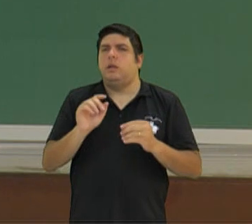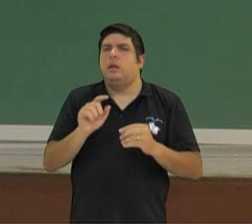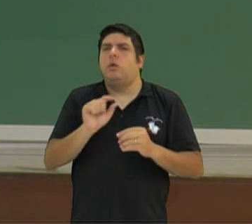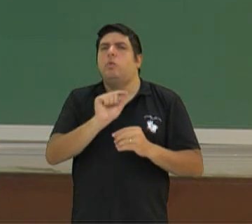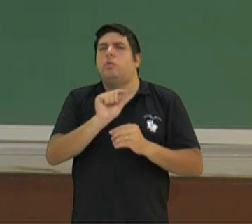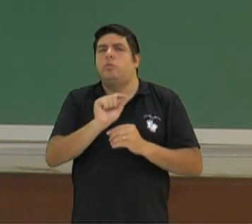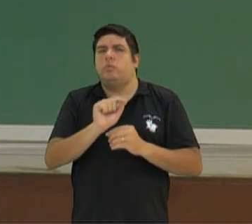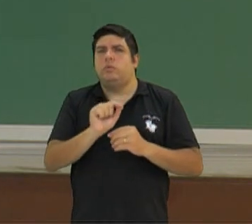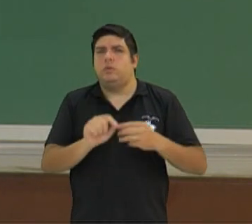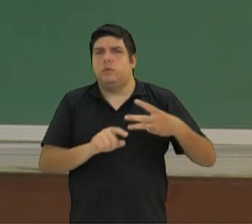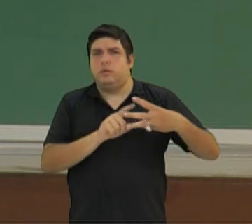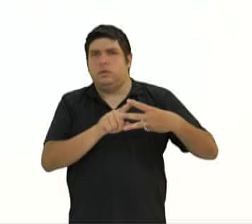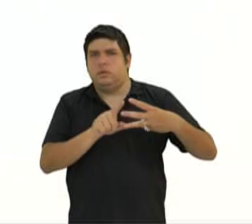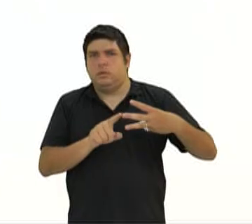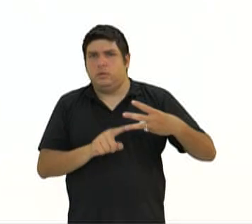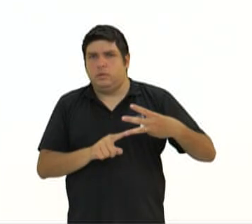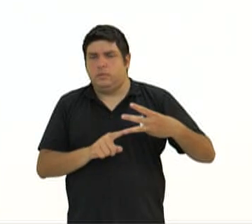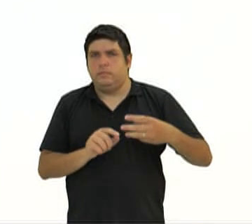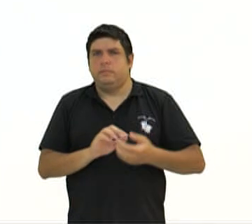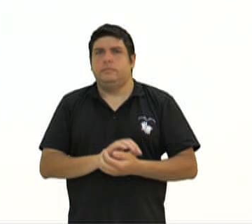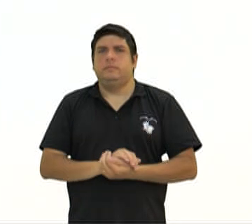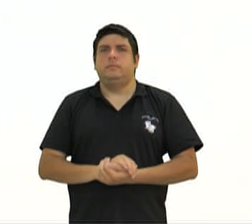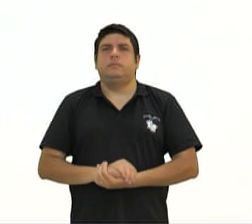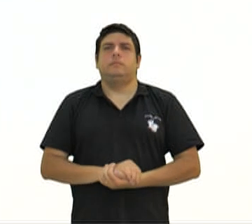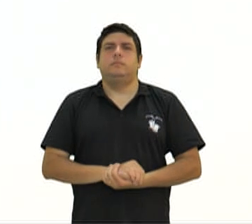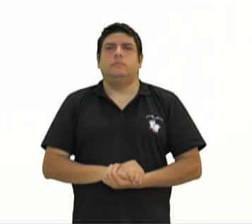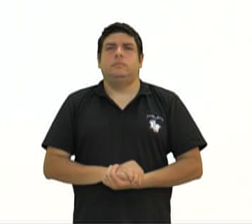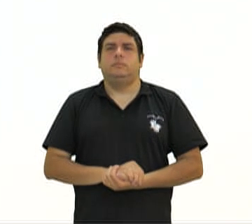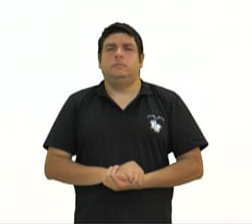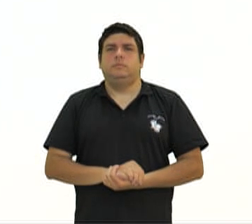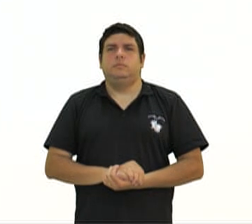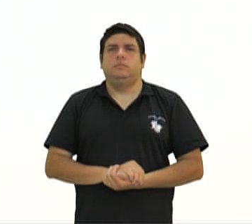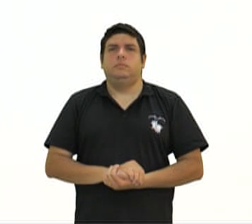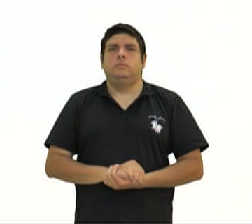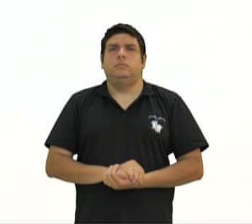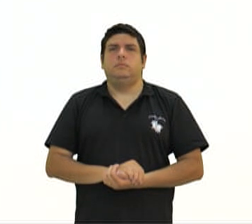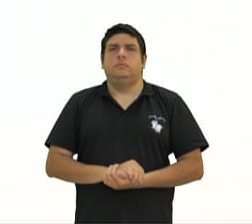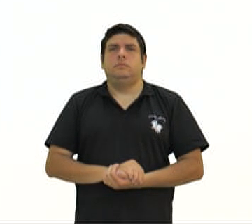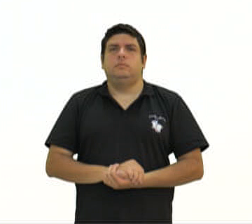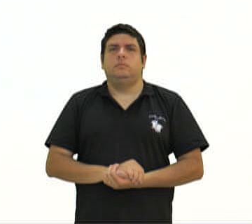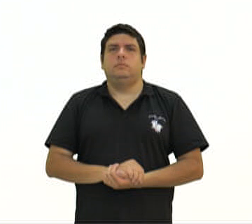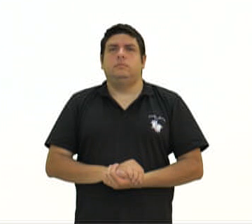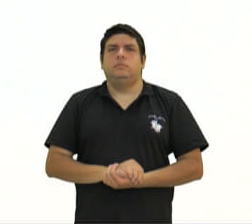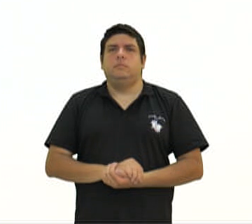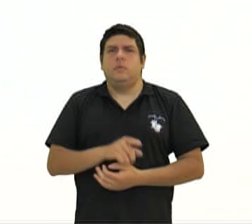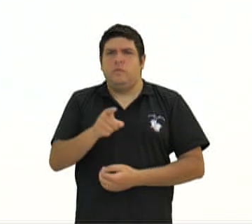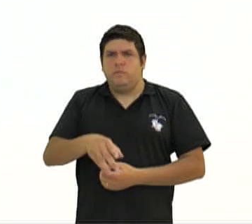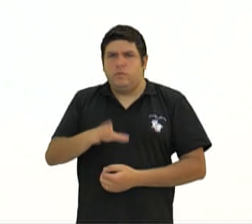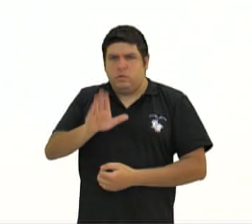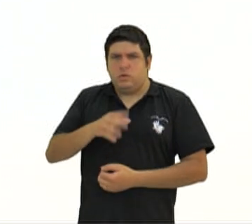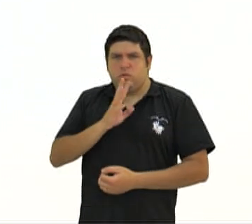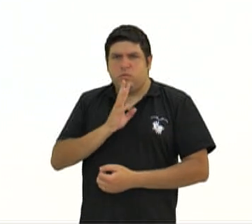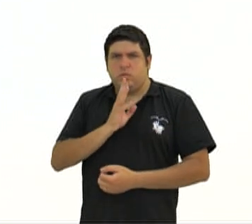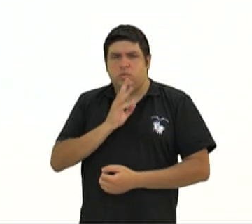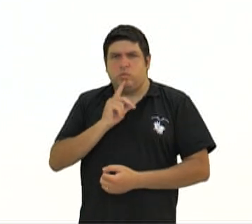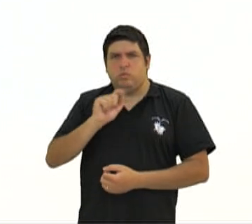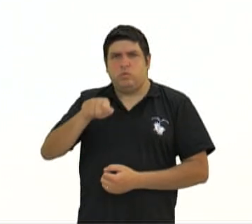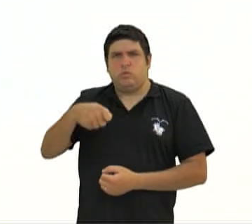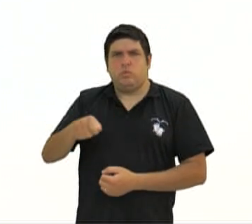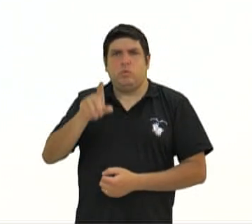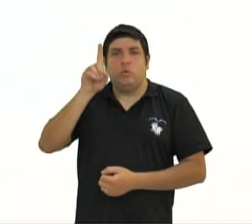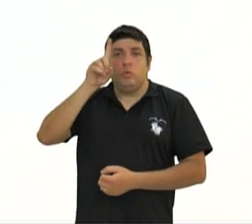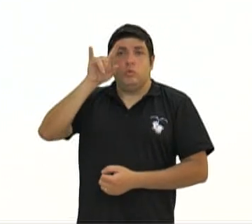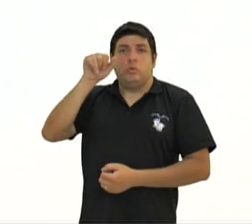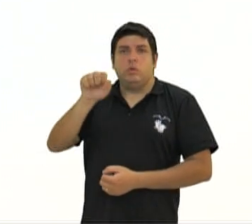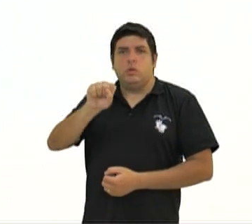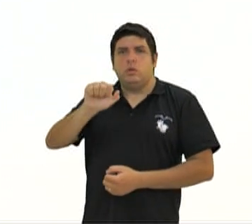São elas, number one, have you ever heard of Valentine's Day? Eu estou perguntando se você já ouviu falar do dia de